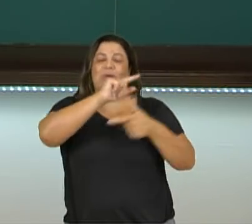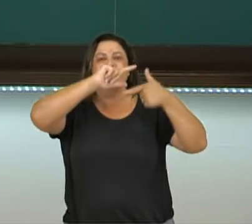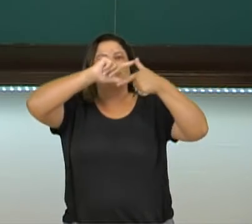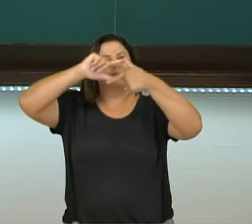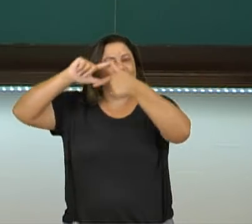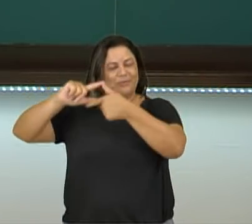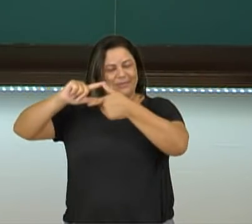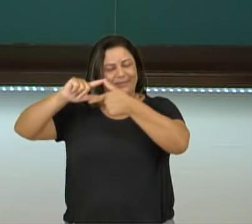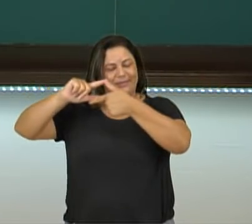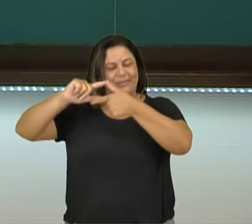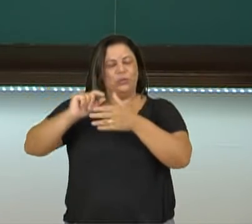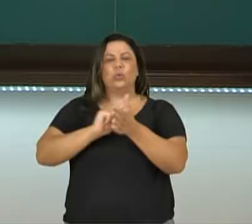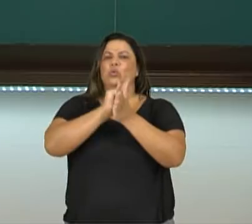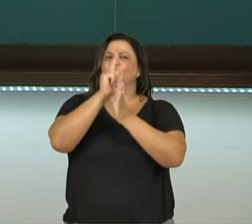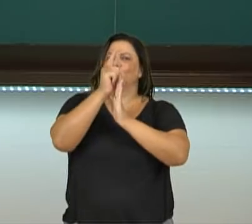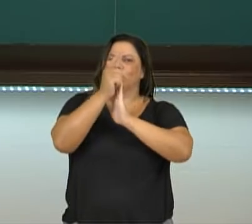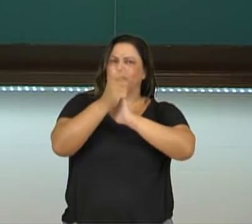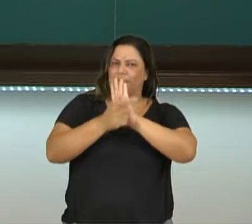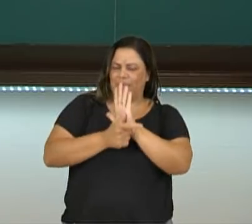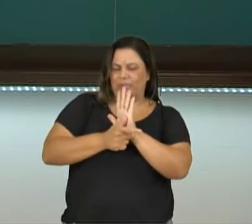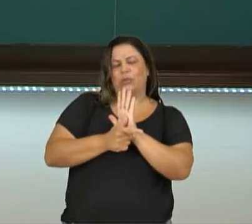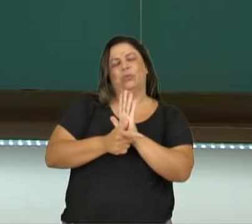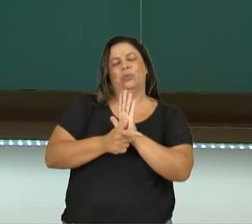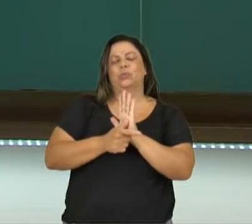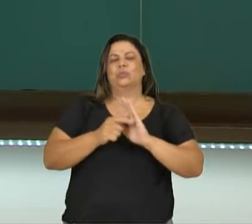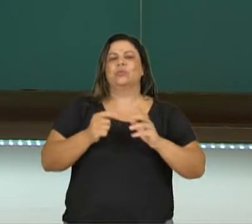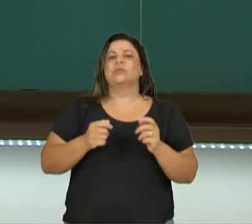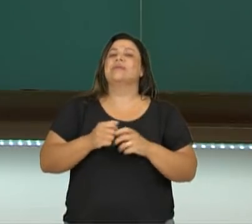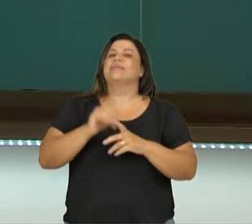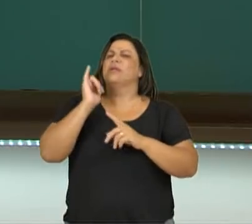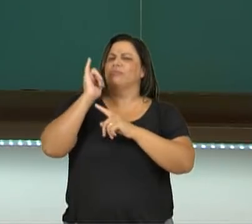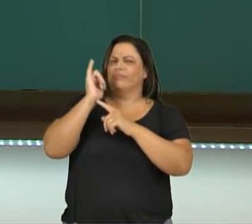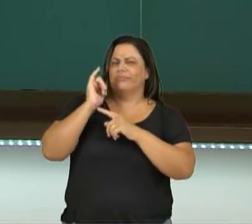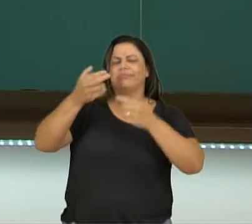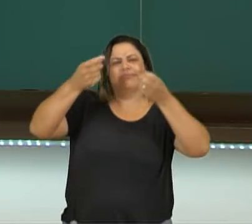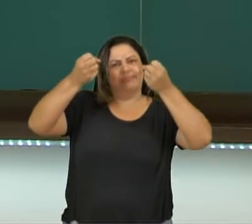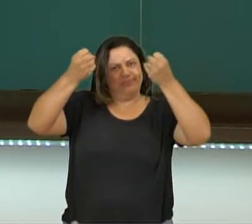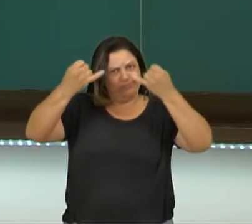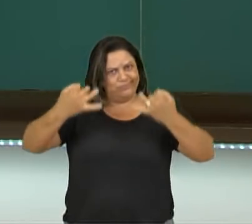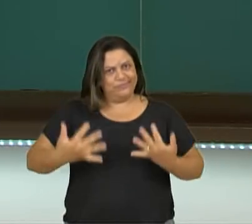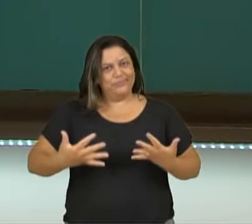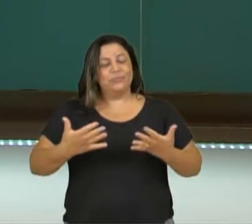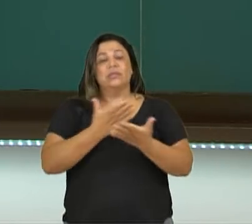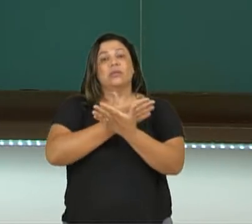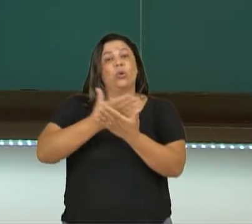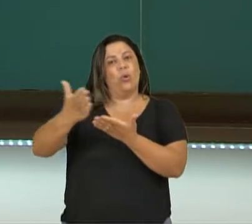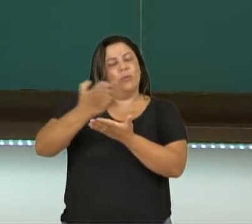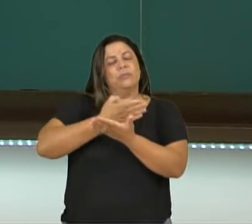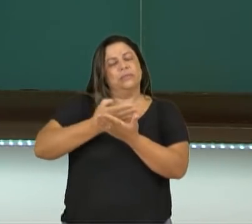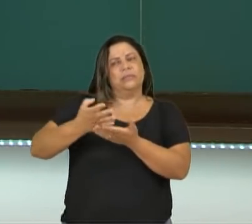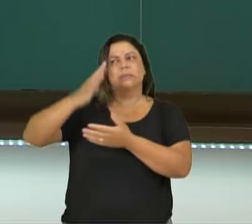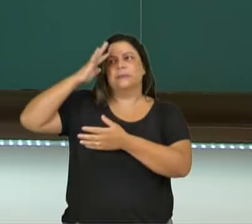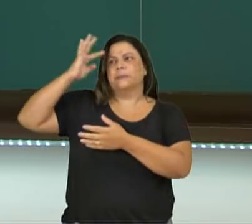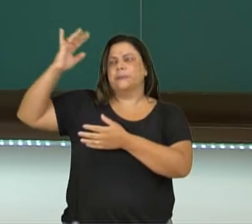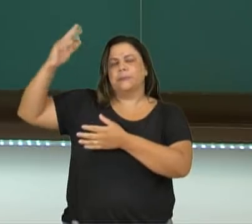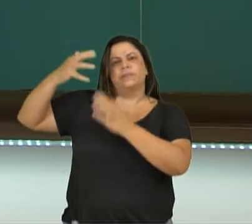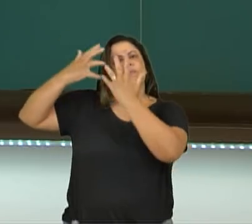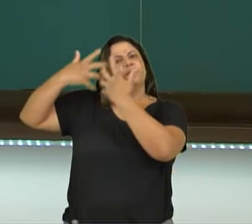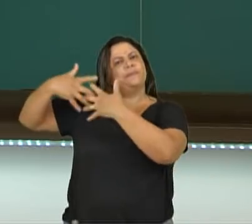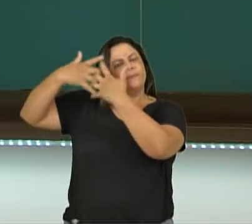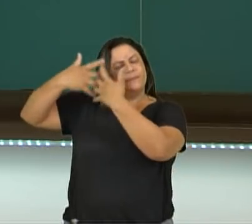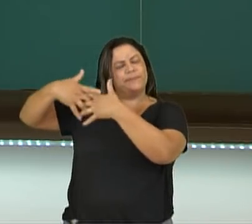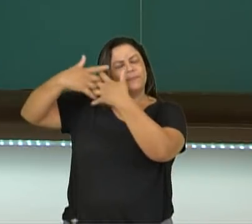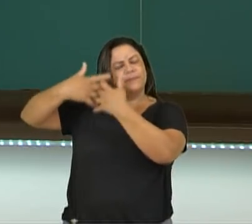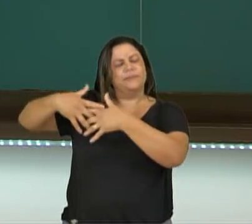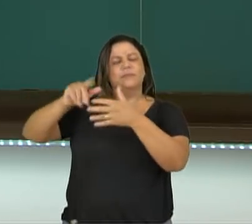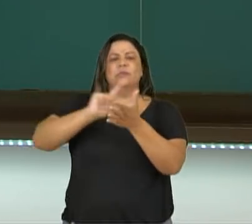gêneros discursivos, certo? Então vamos iniciar com algumas reflexões sobre esses gêneros discursivos,